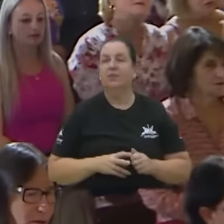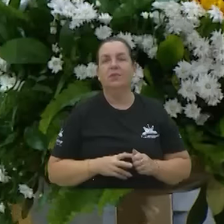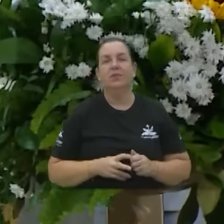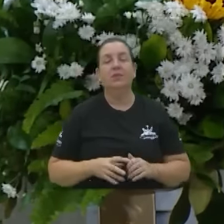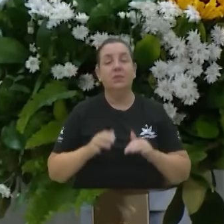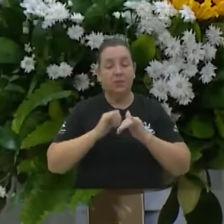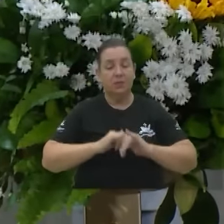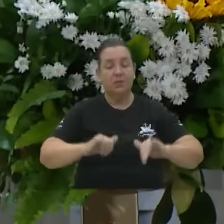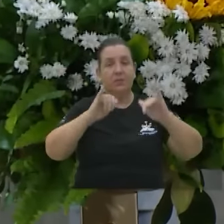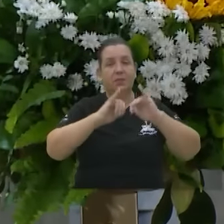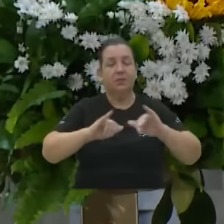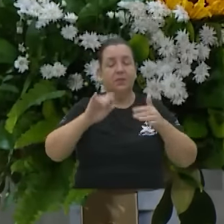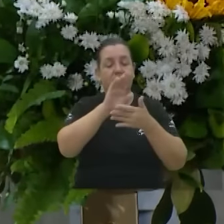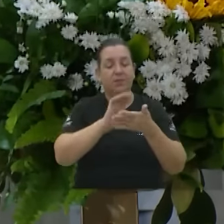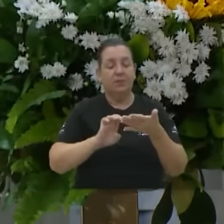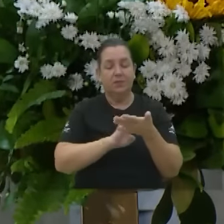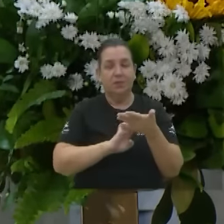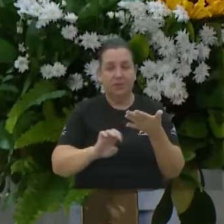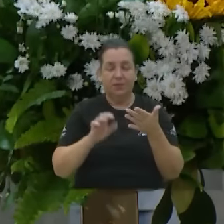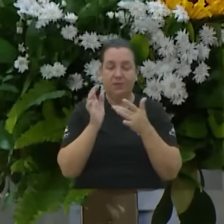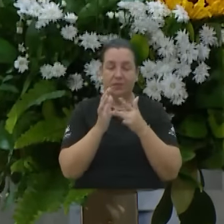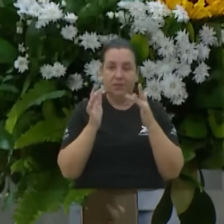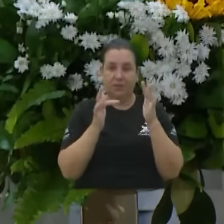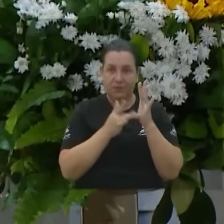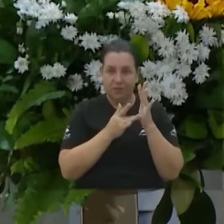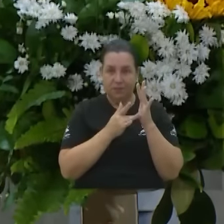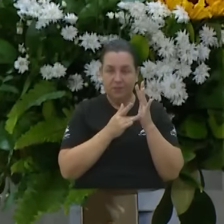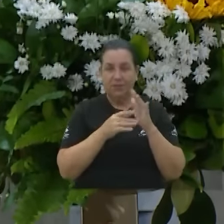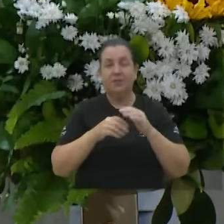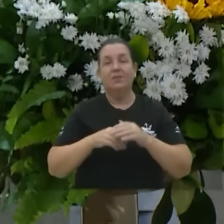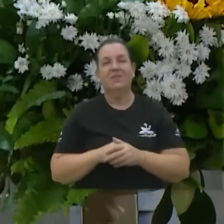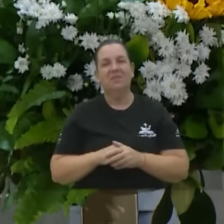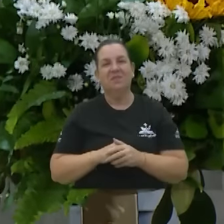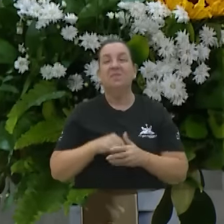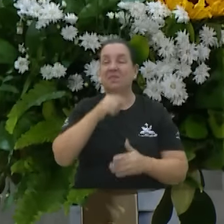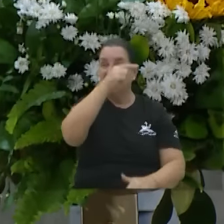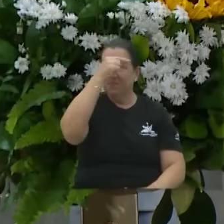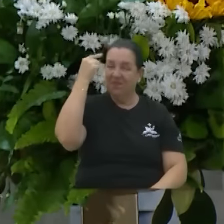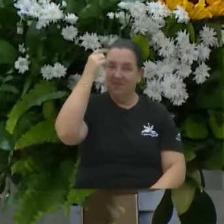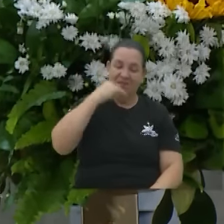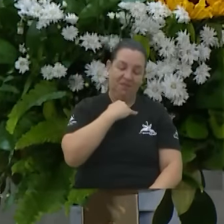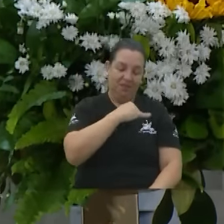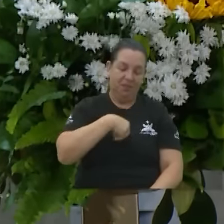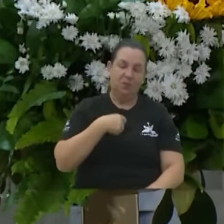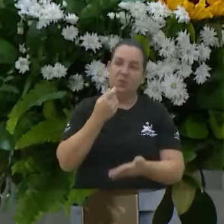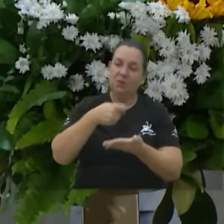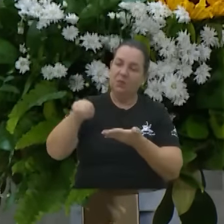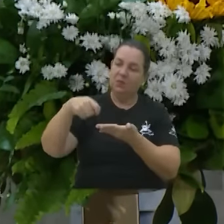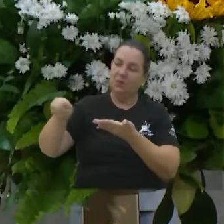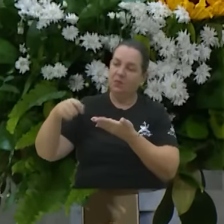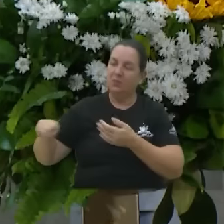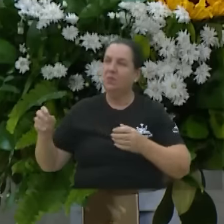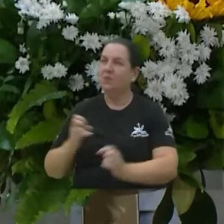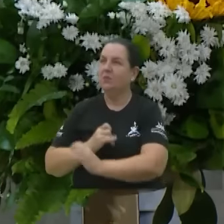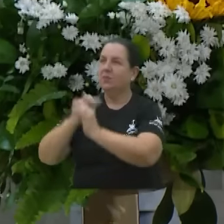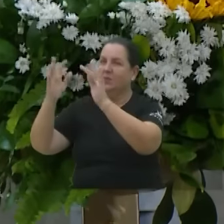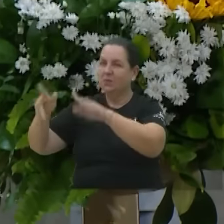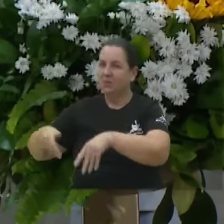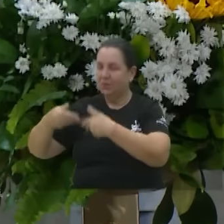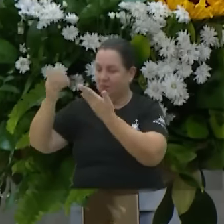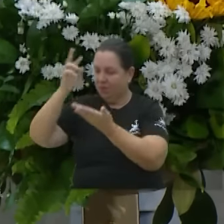nós. Proclamação do Evangelho de Jesus Cristo segundo João. Glória a